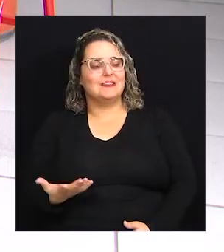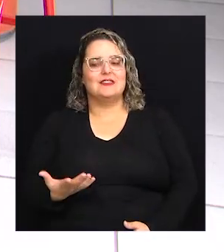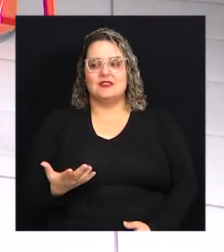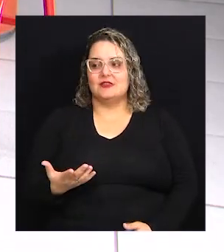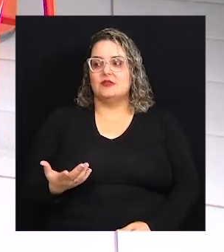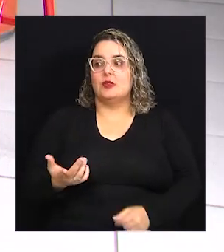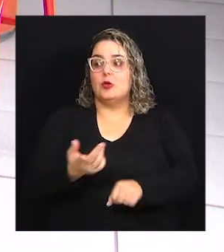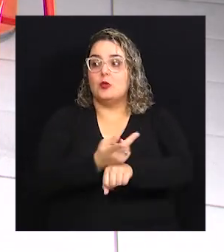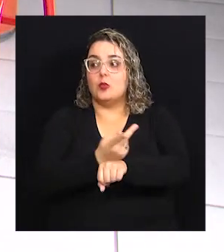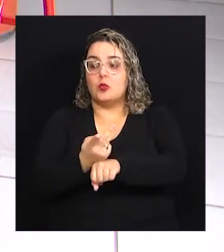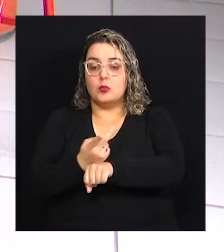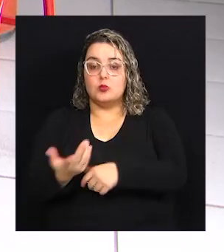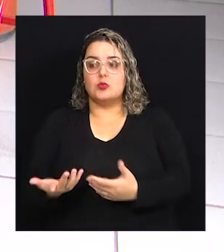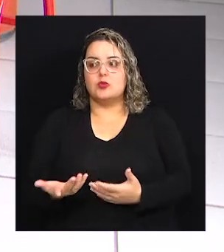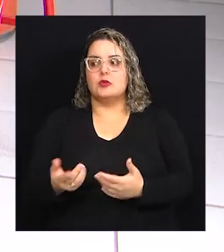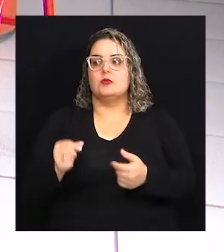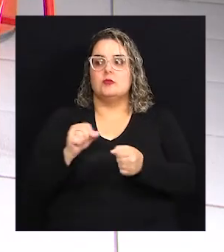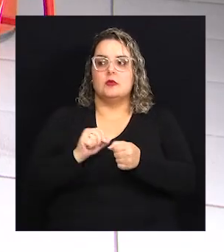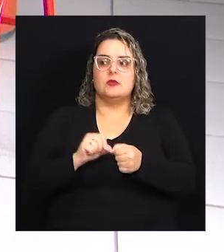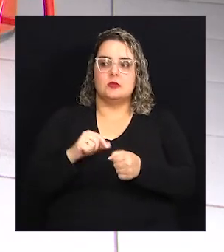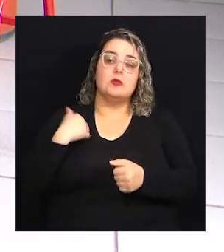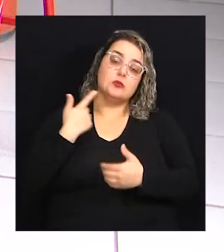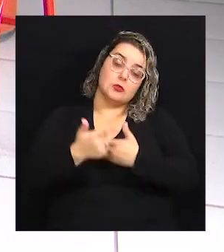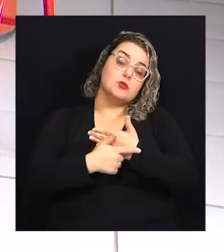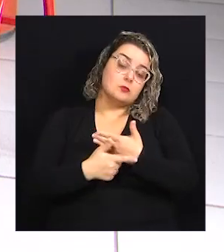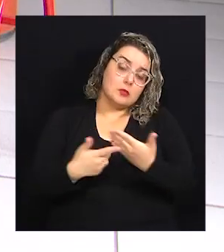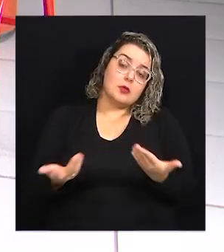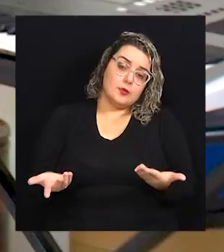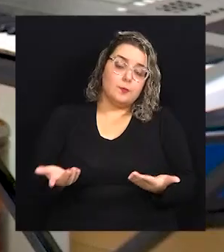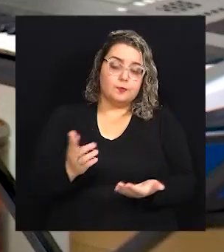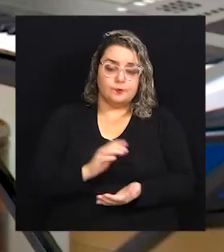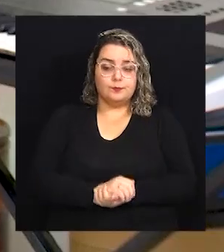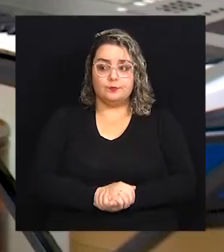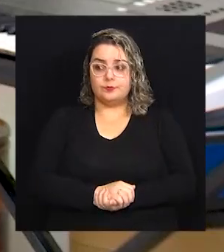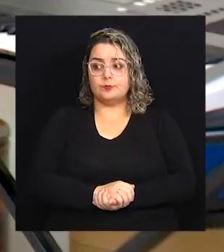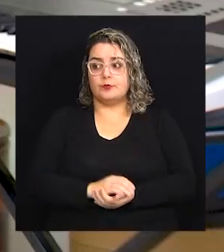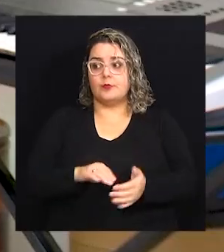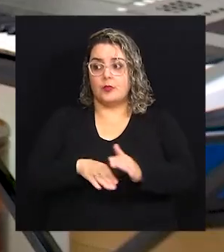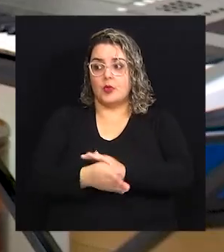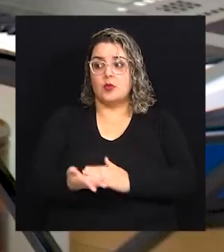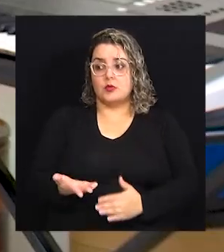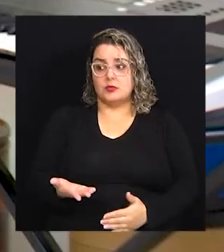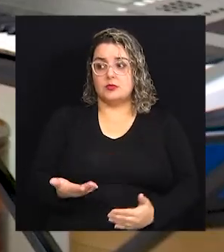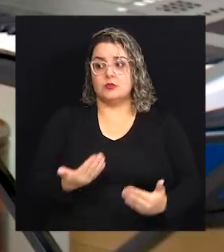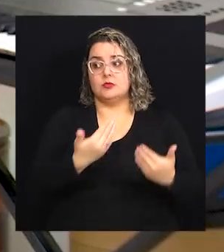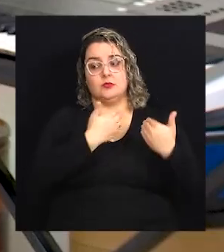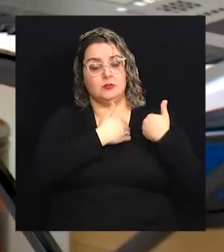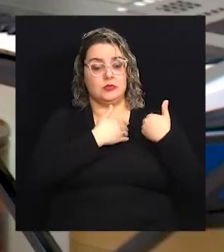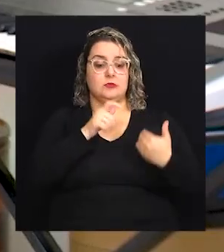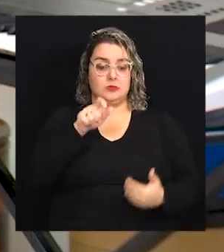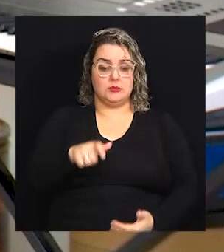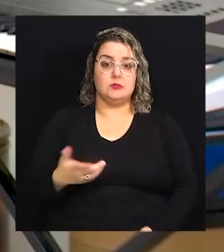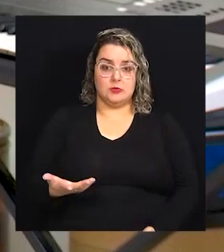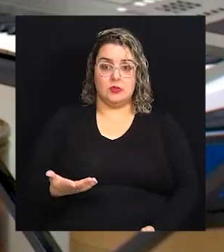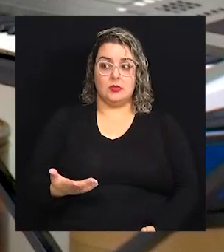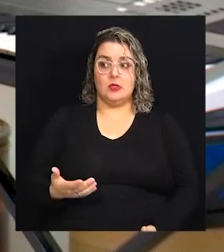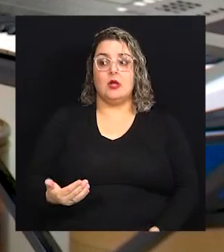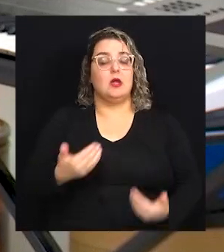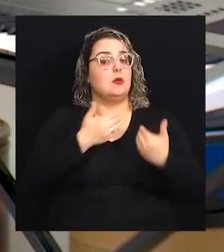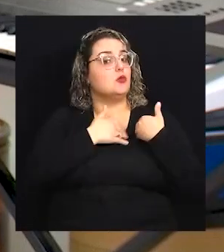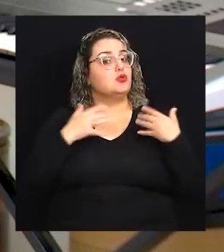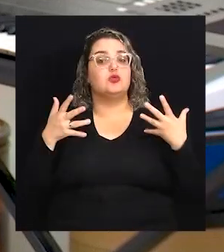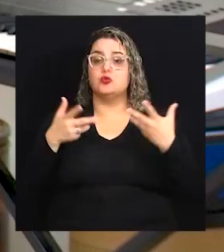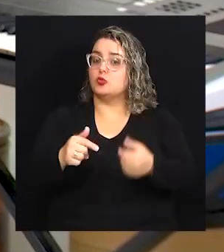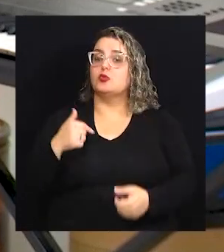alimentação. Sim, isso. A gente procura fazer o nosso papel, na verdade, né? Porque eu não costumo dizer que é responsabilidade de uma